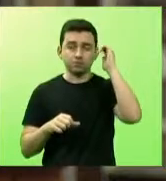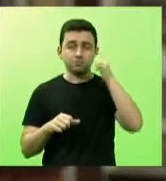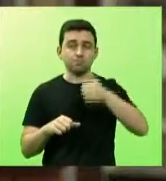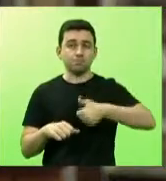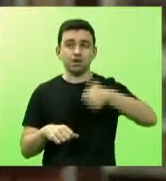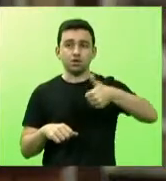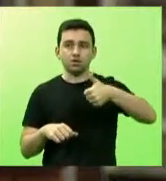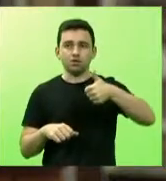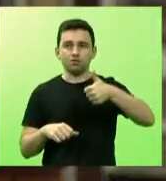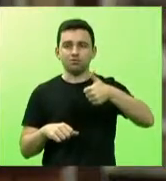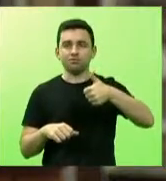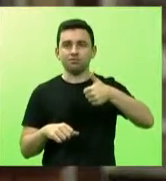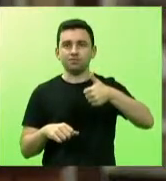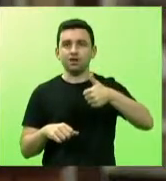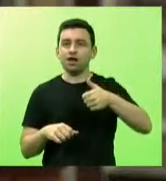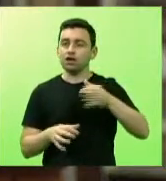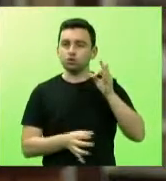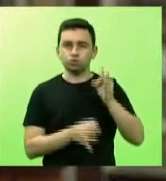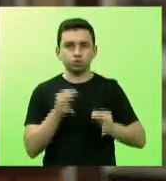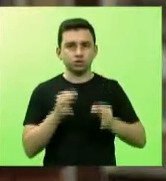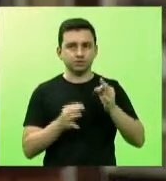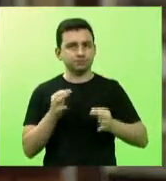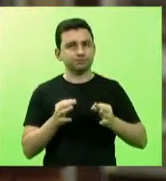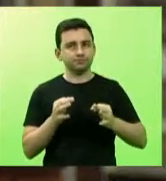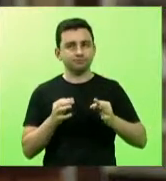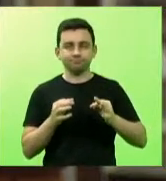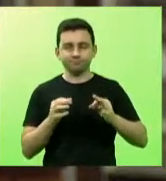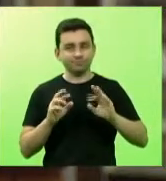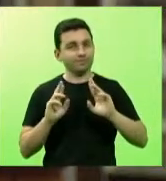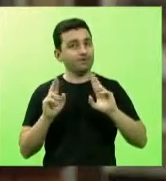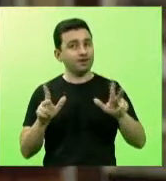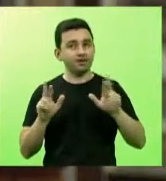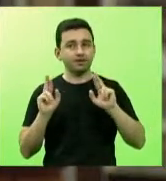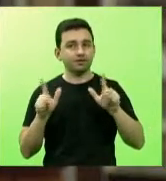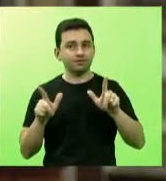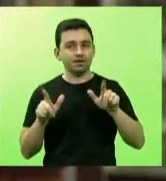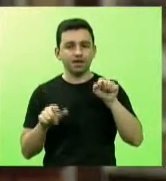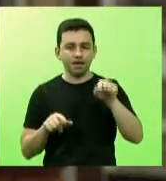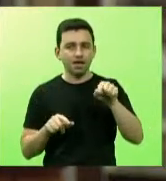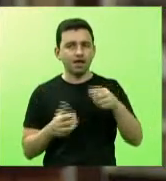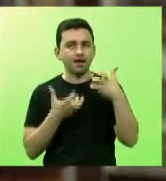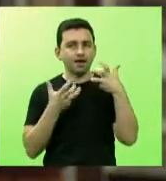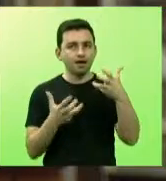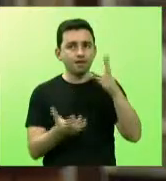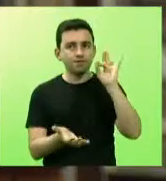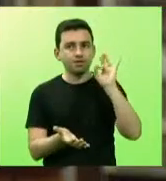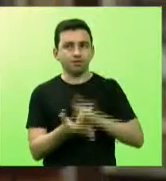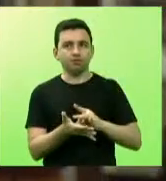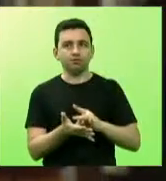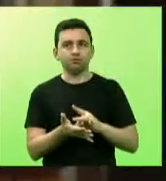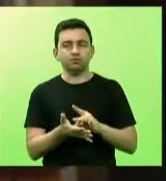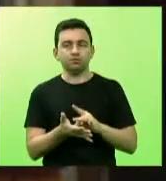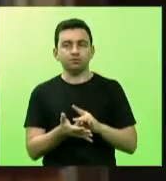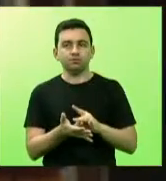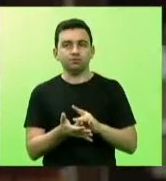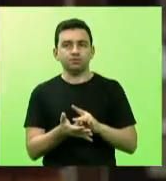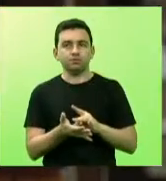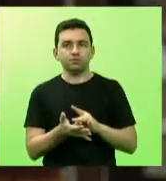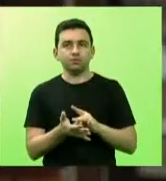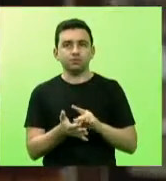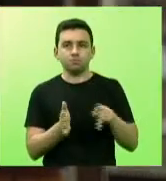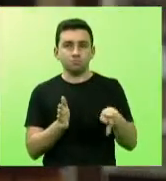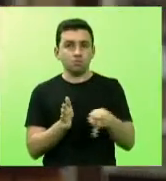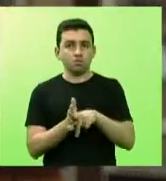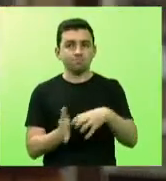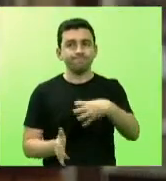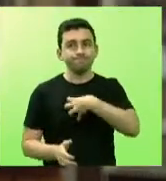dela. A justiça não. A justiça acolhe a verdade na sua